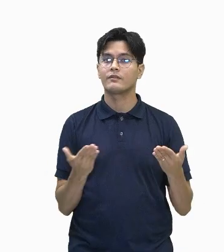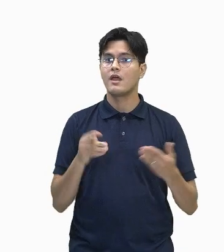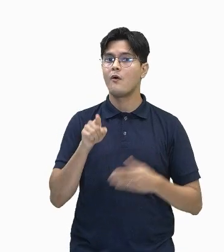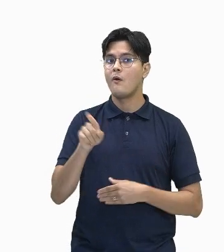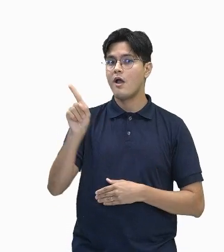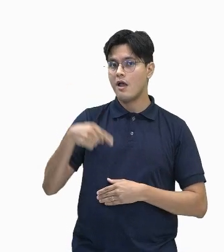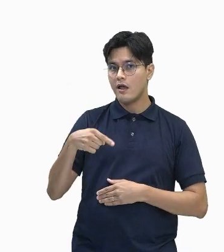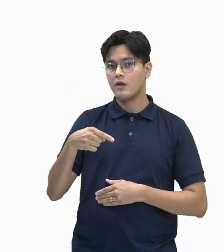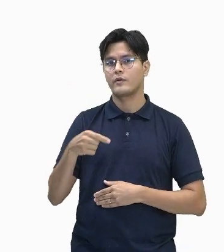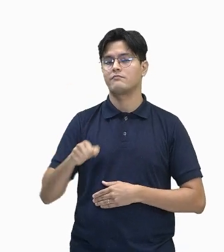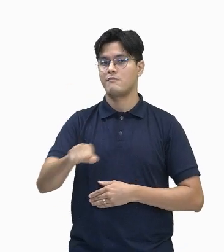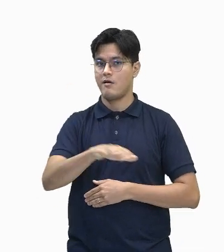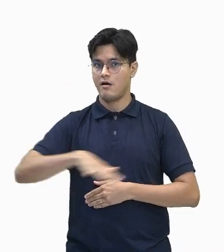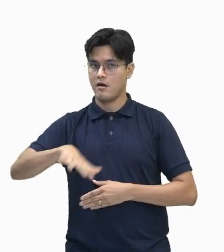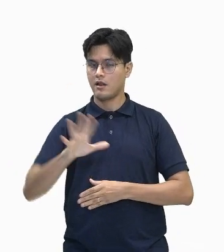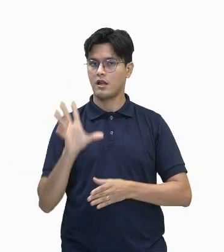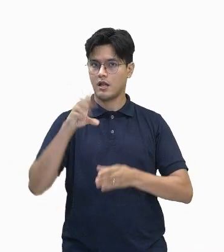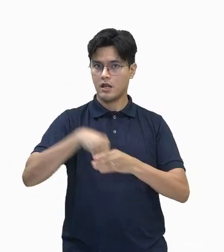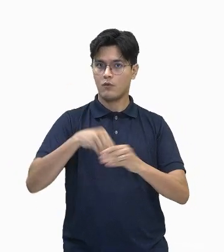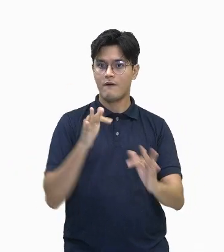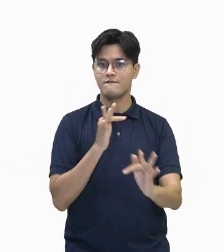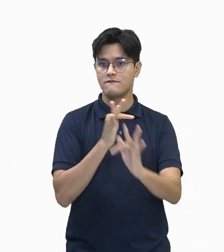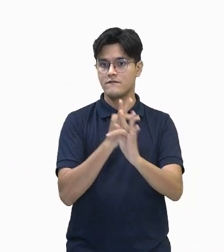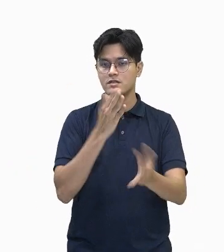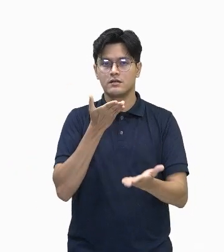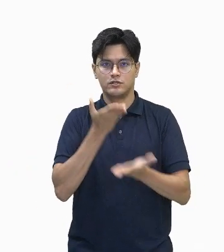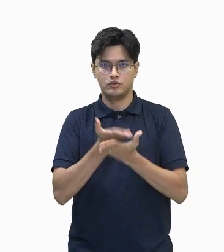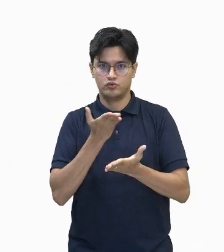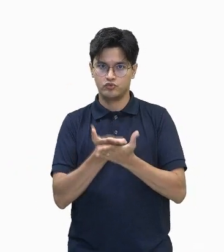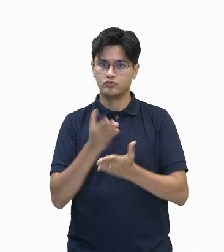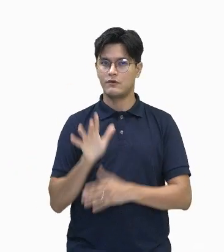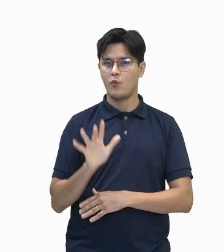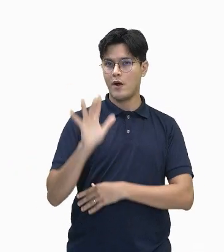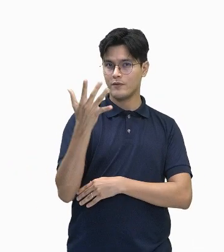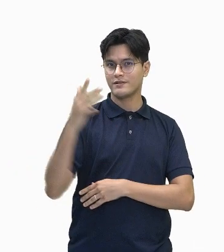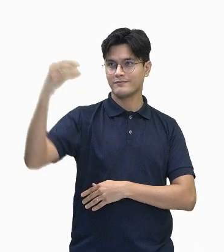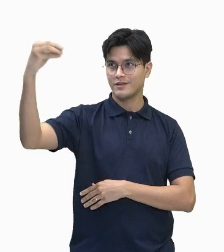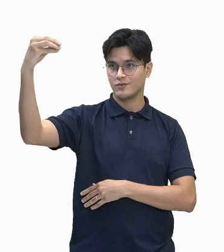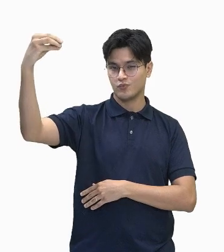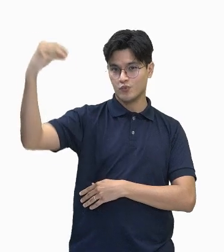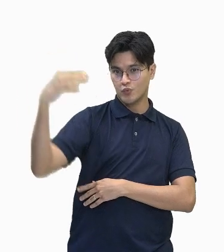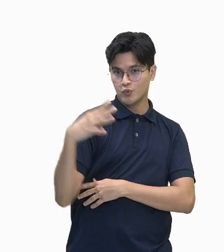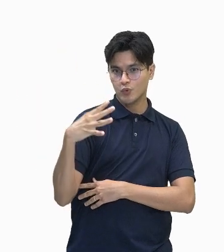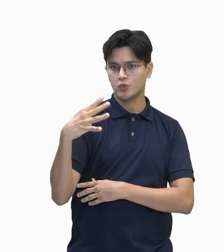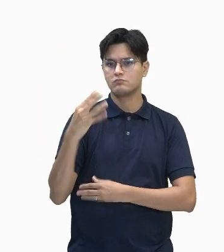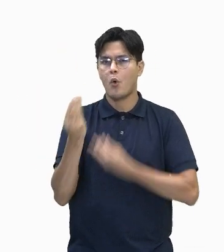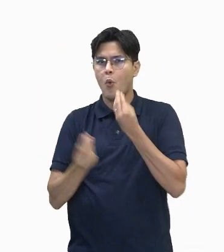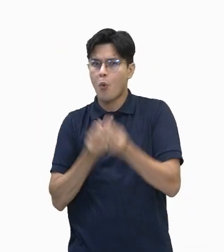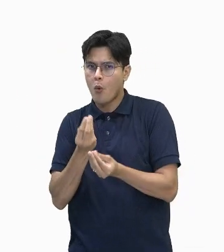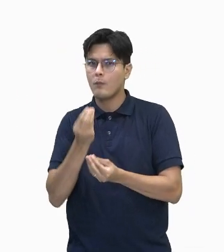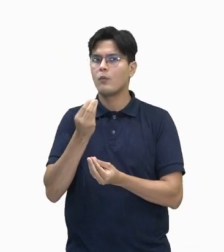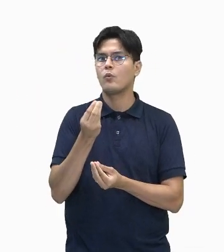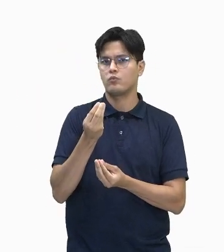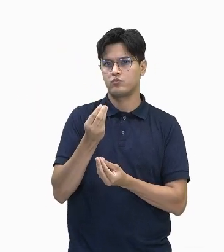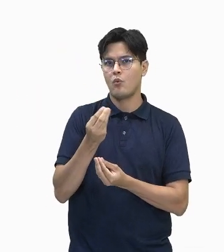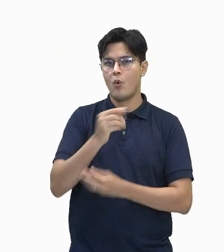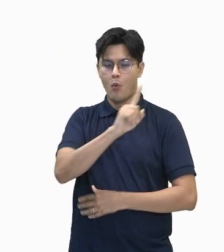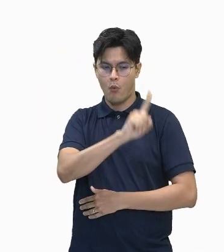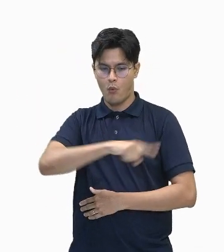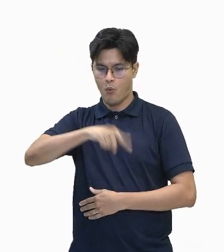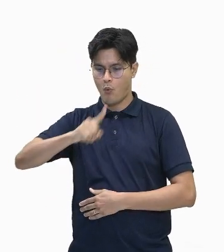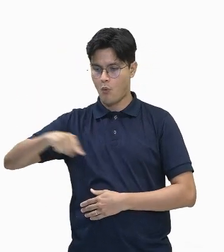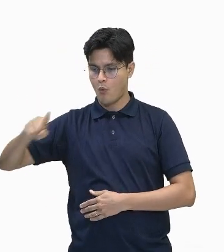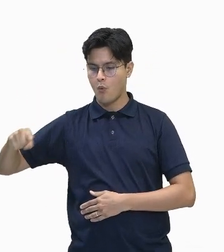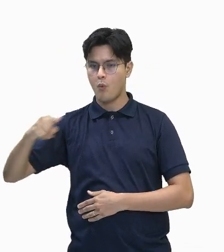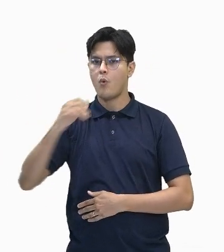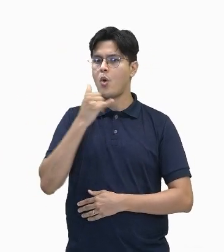física que estuda os fenômenos da luz como onda, como onda eletromagnética, tá? Então, a